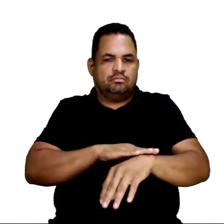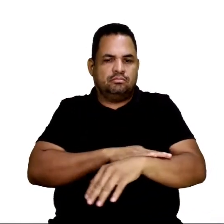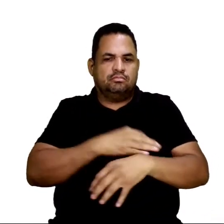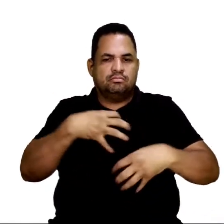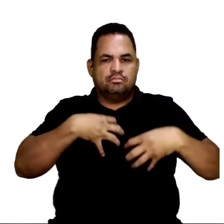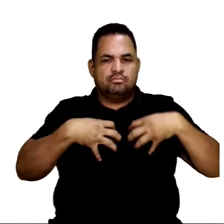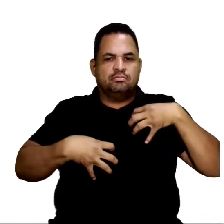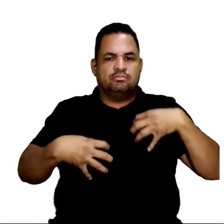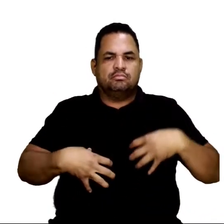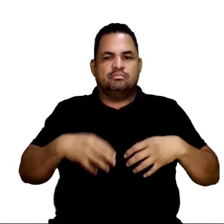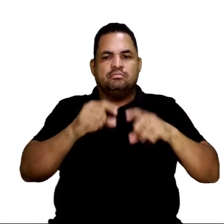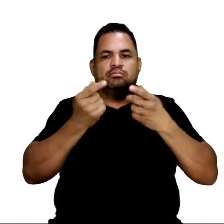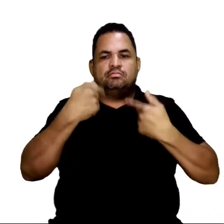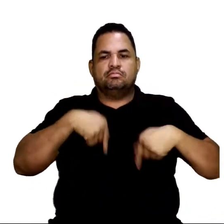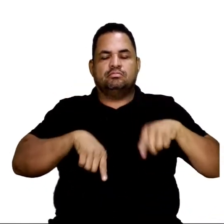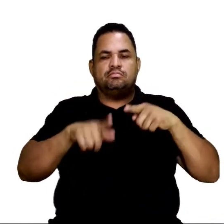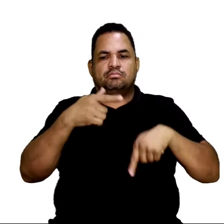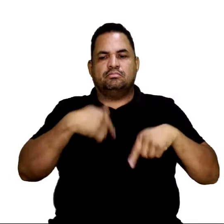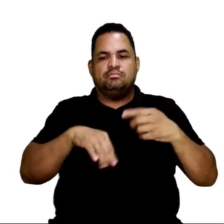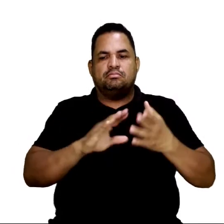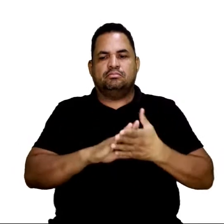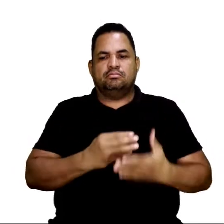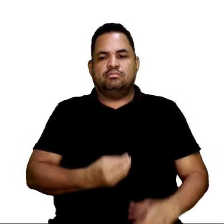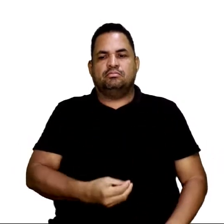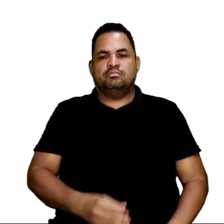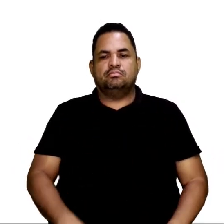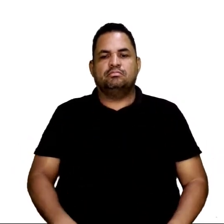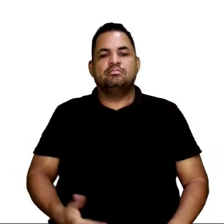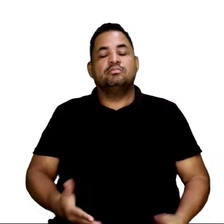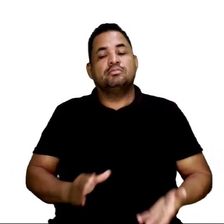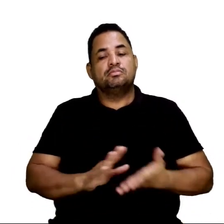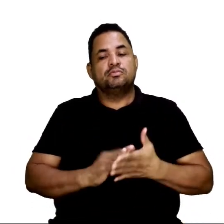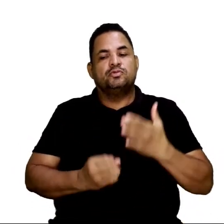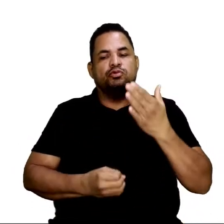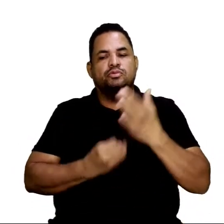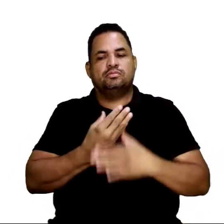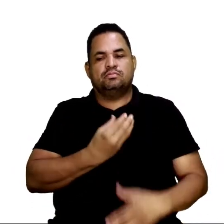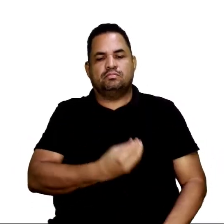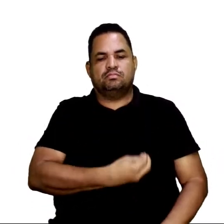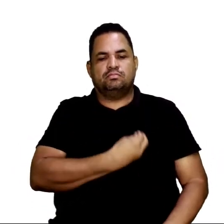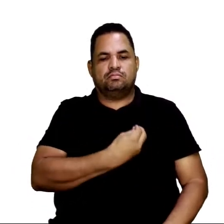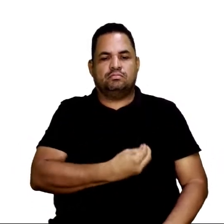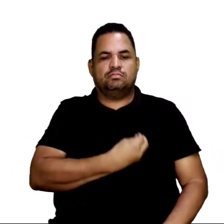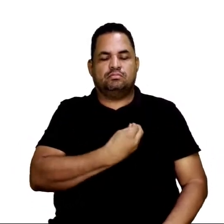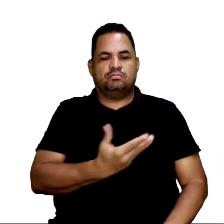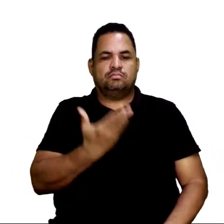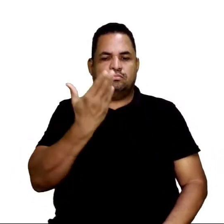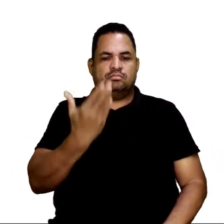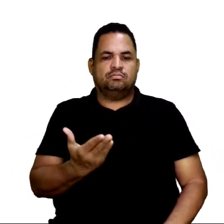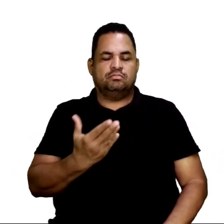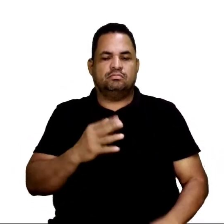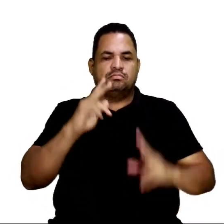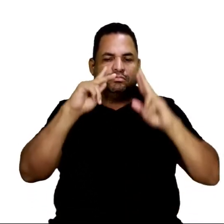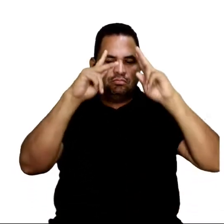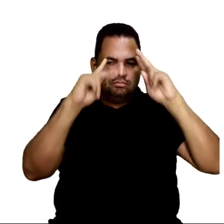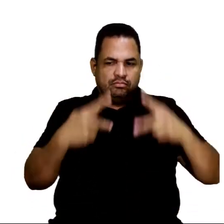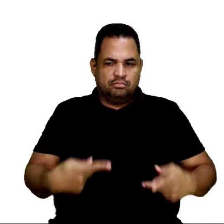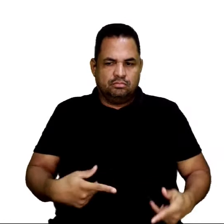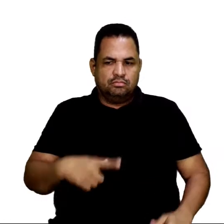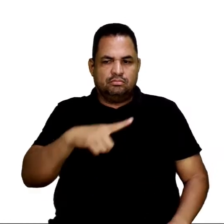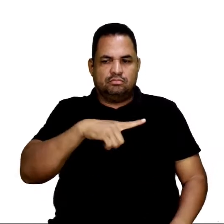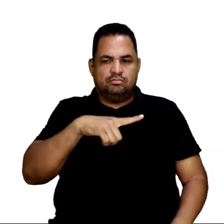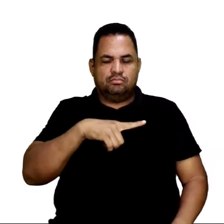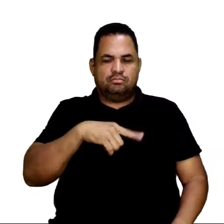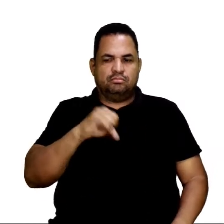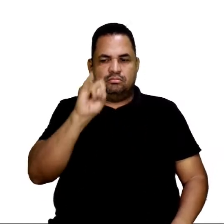nossos órgãos, os sistemas, originando um organismo, no caso, o organismo humano. Aí você tem na